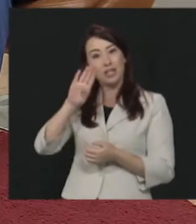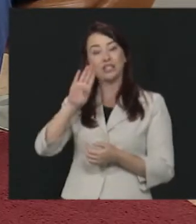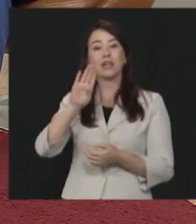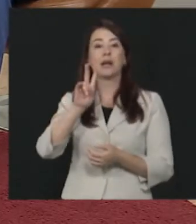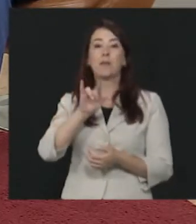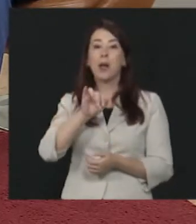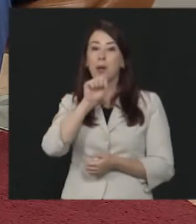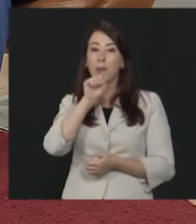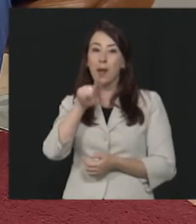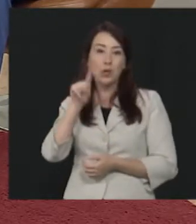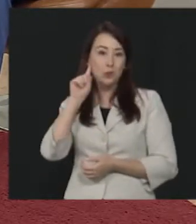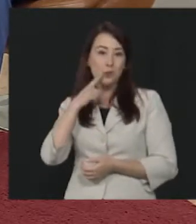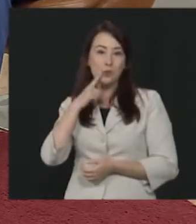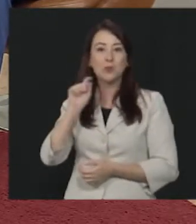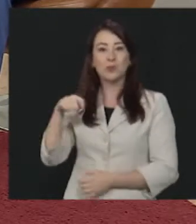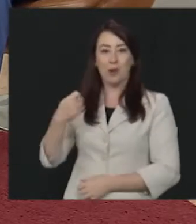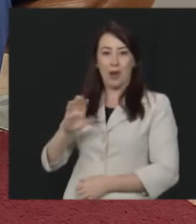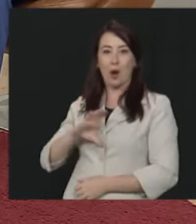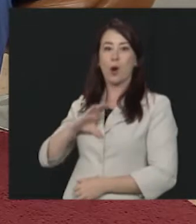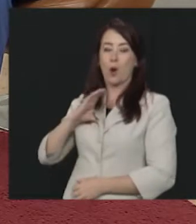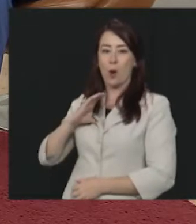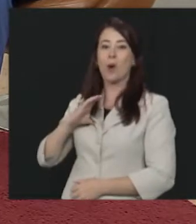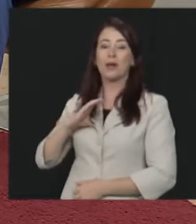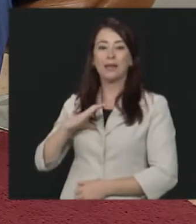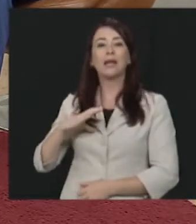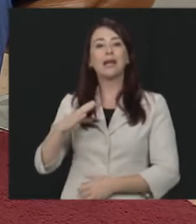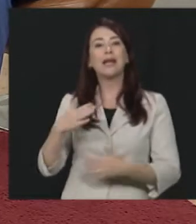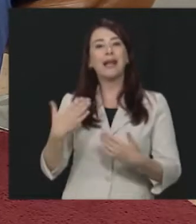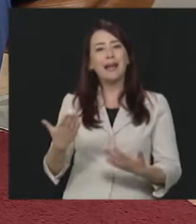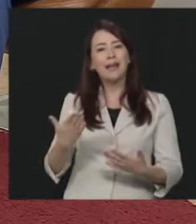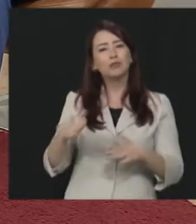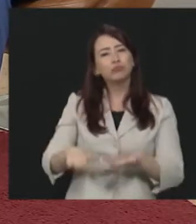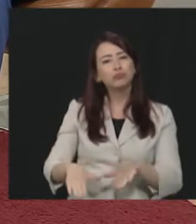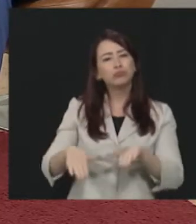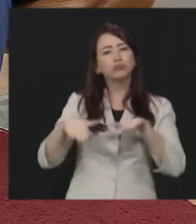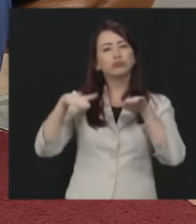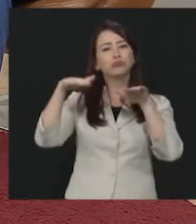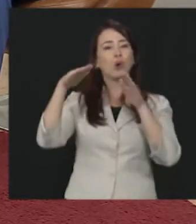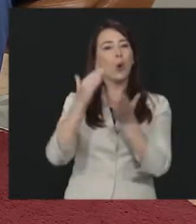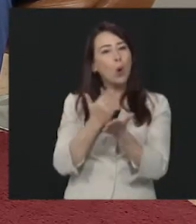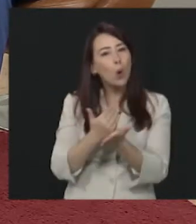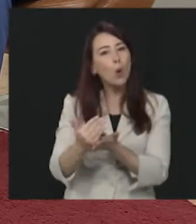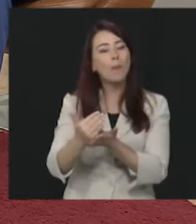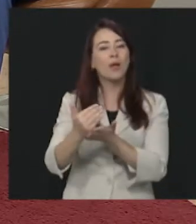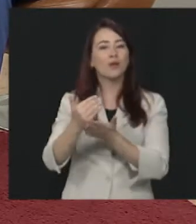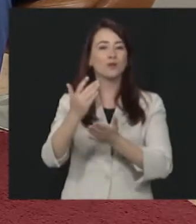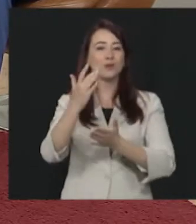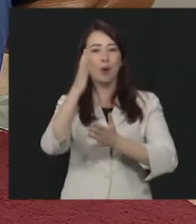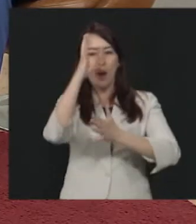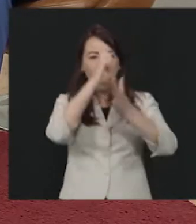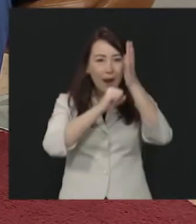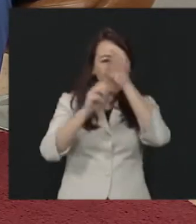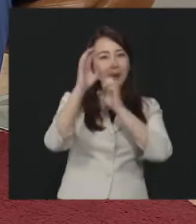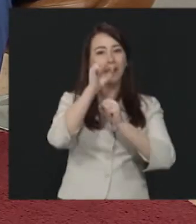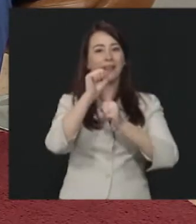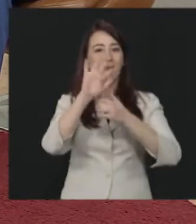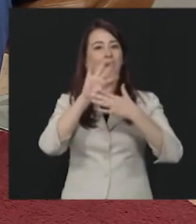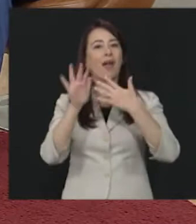surdos e talvez por isso, desde muito cedo, começou a aprender a